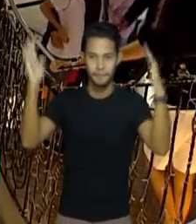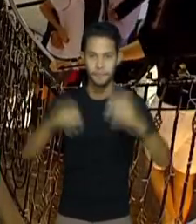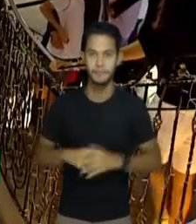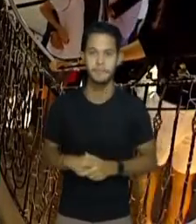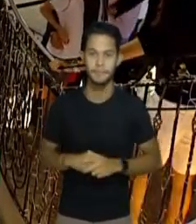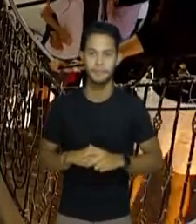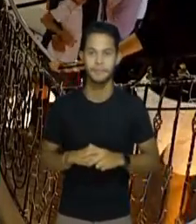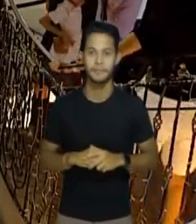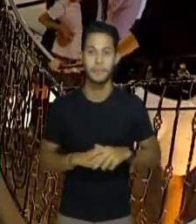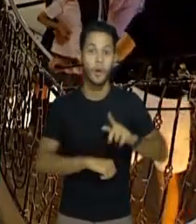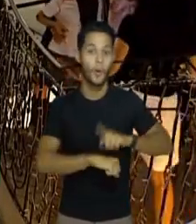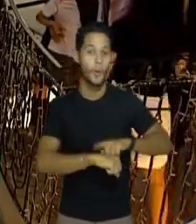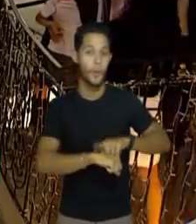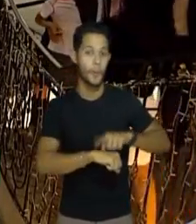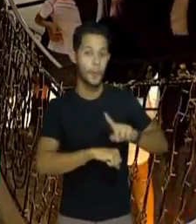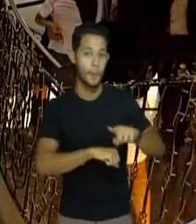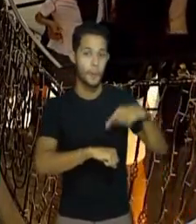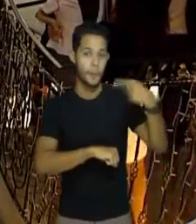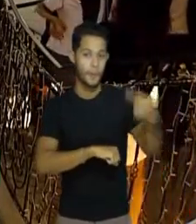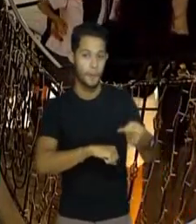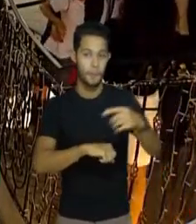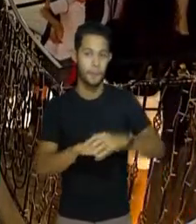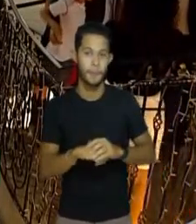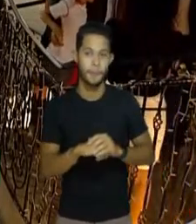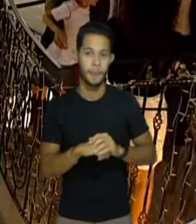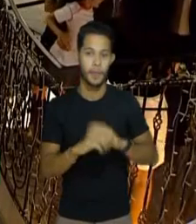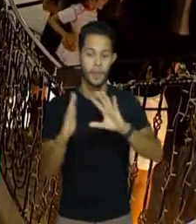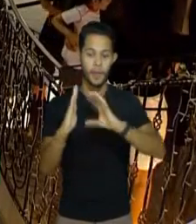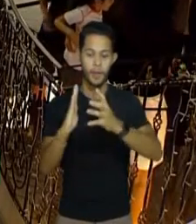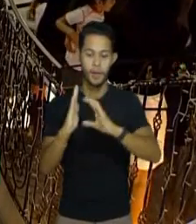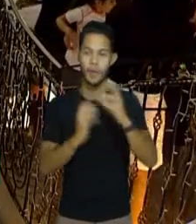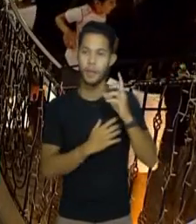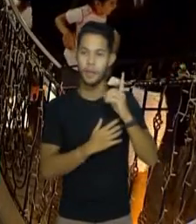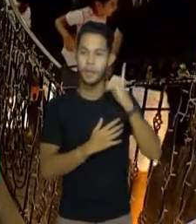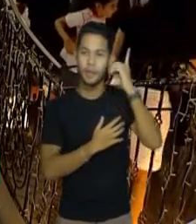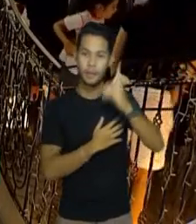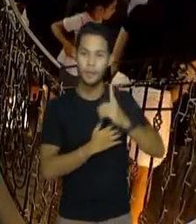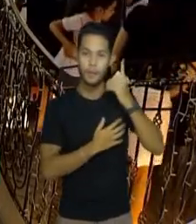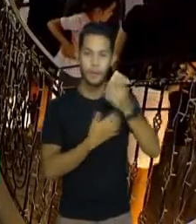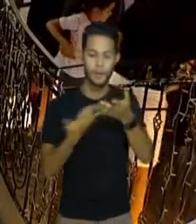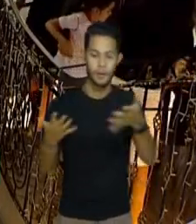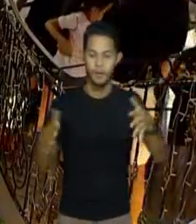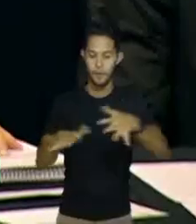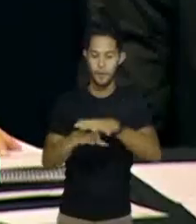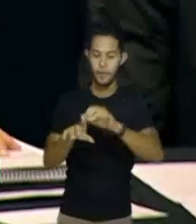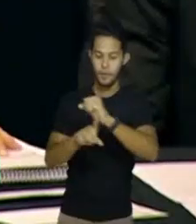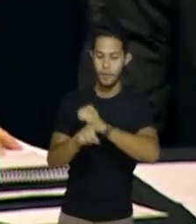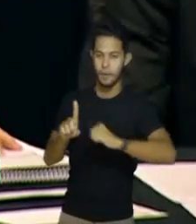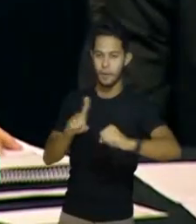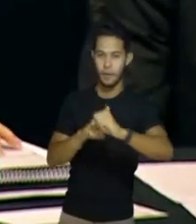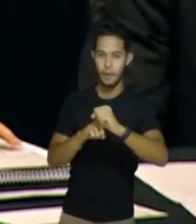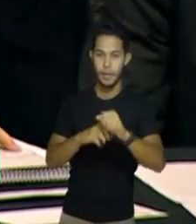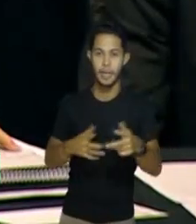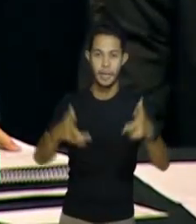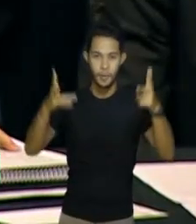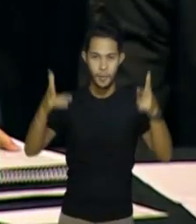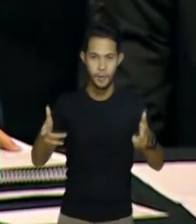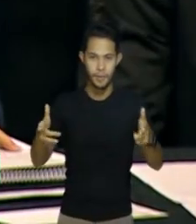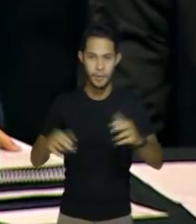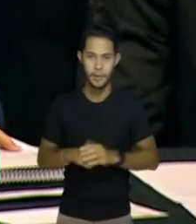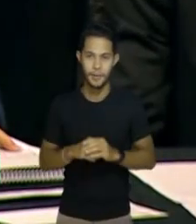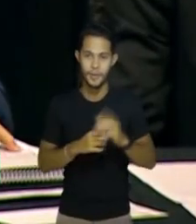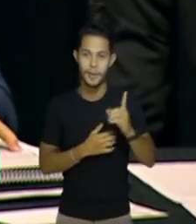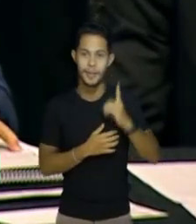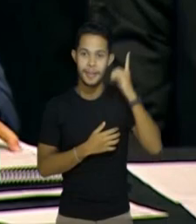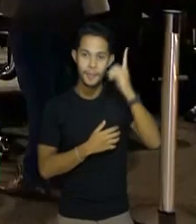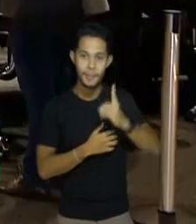Próximo horário pertence ao Bloco Democracia, Inclusão Social e Igualdade, PT e PDT. Fará uso da palavra o deputado Neudis